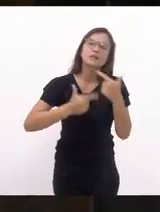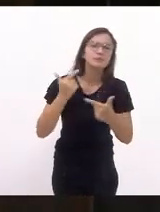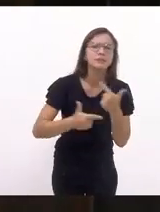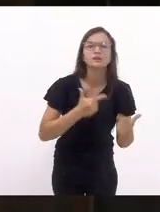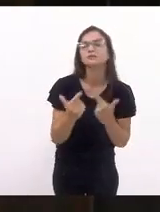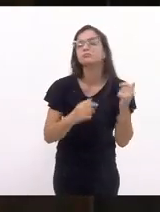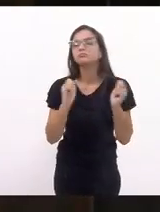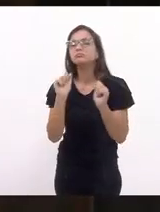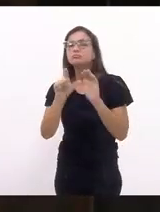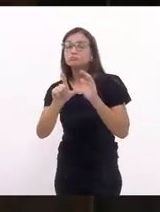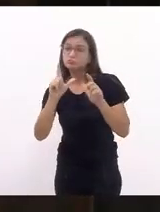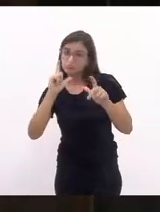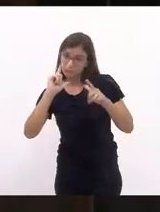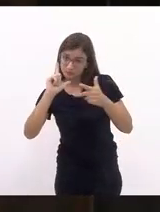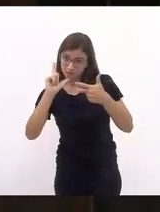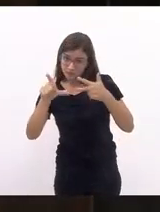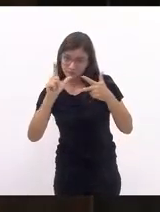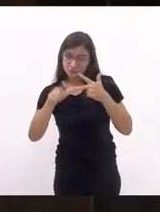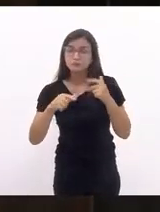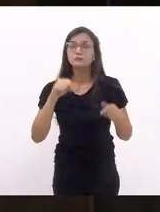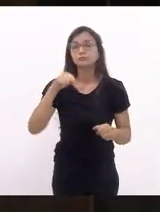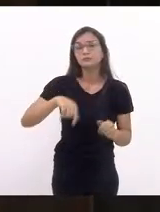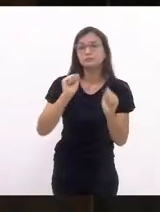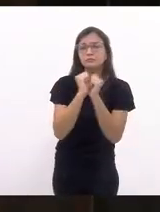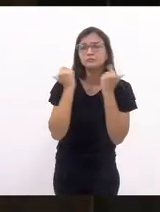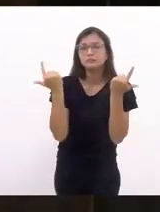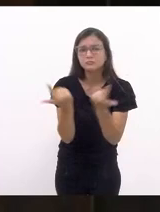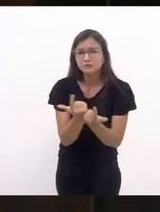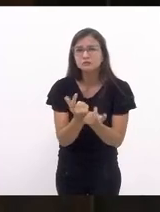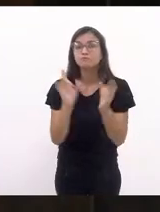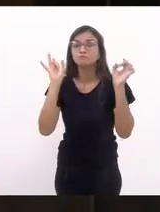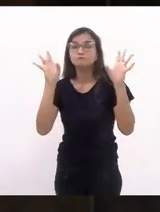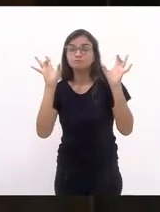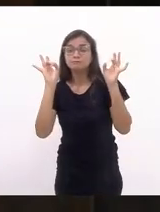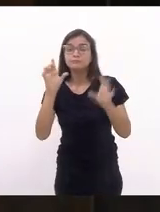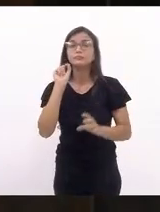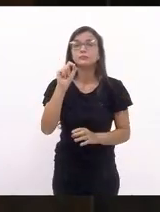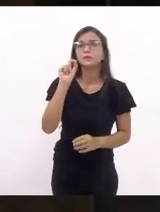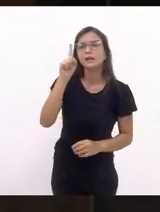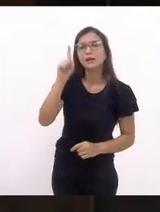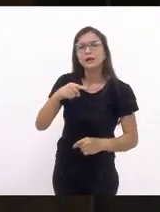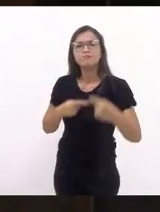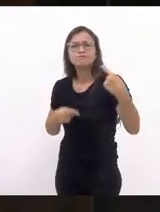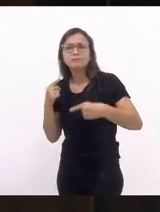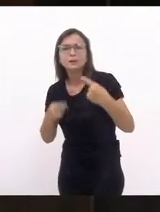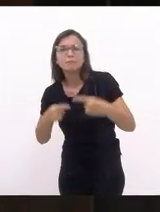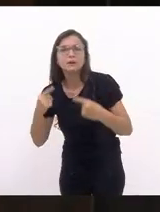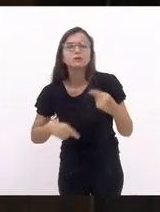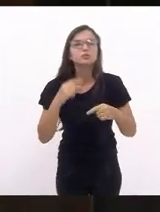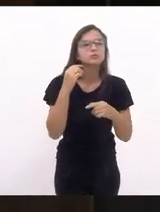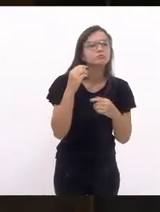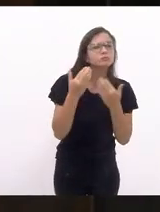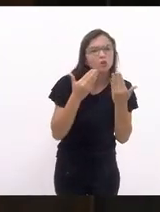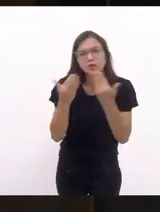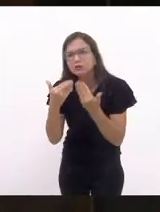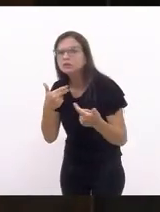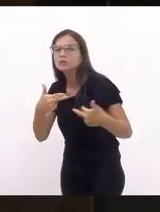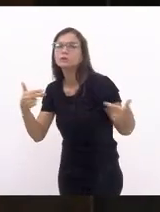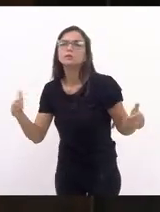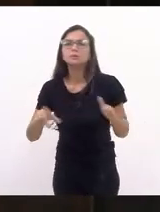da alerj com destaque para a participação e debate das comissões e o apoio a montagem do projeto de lei